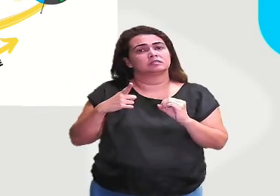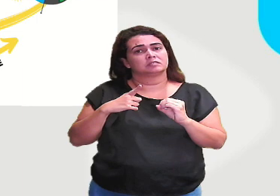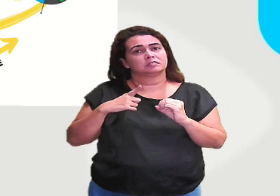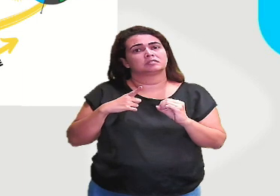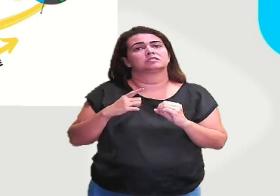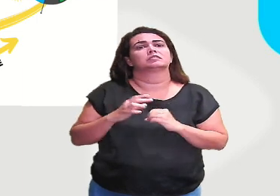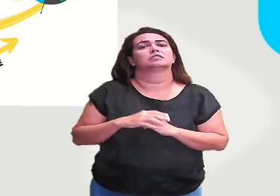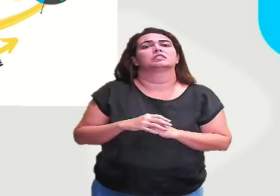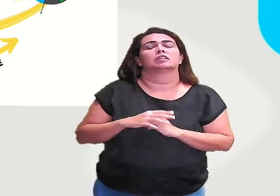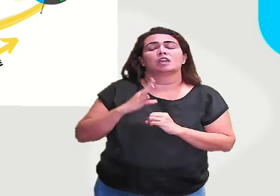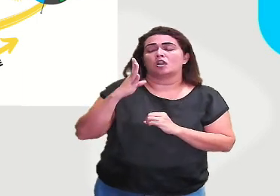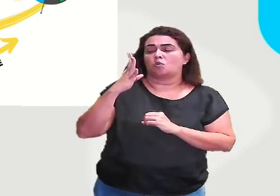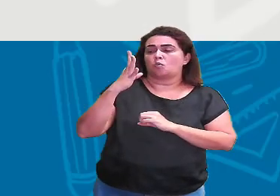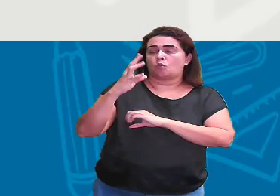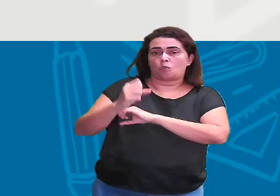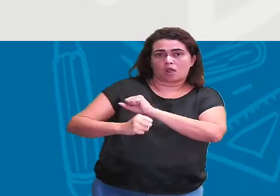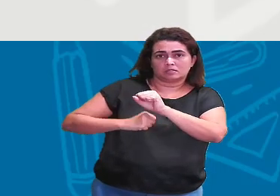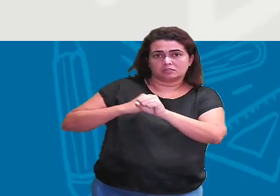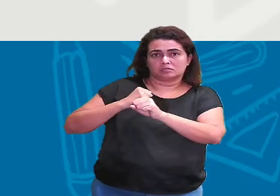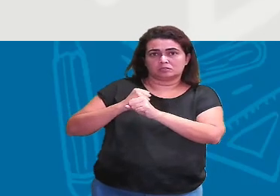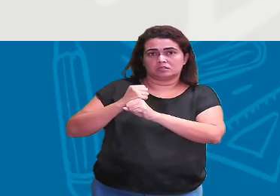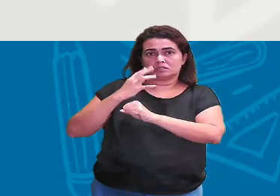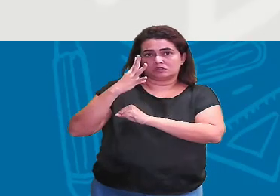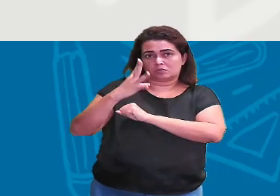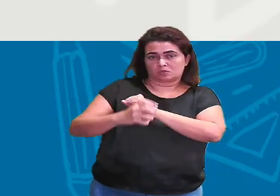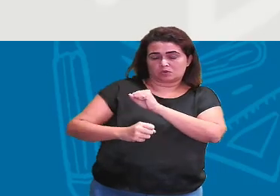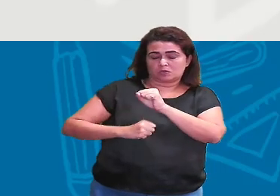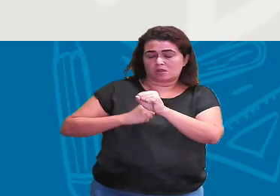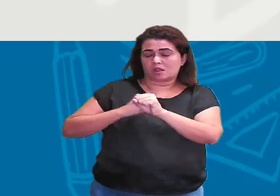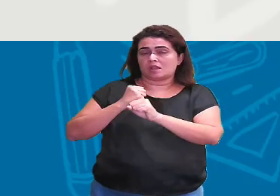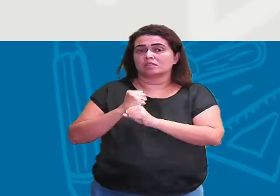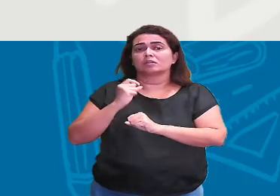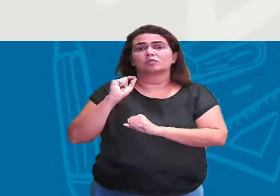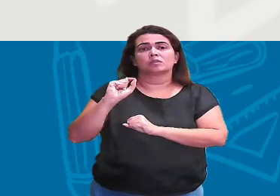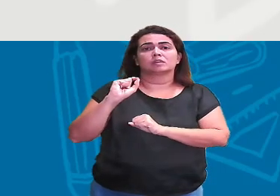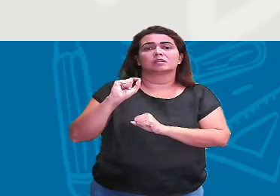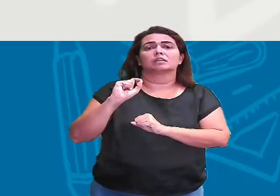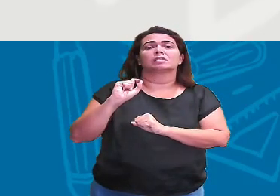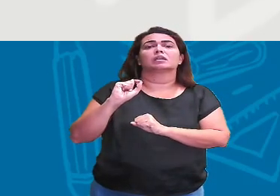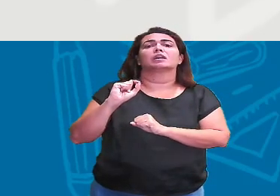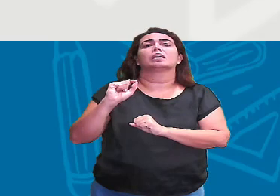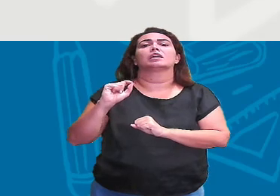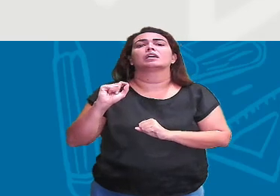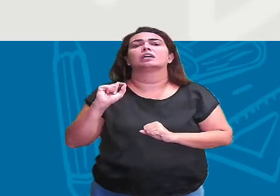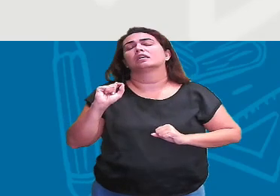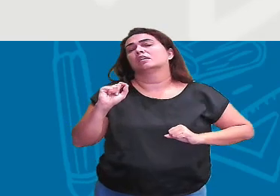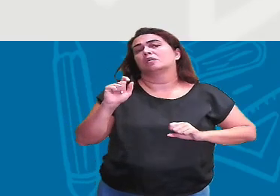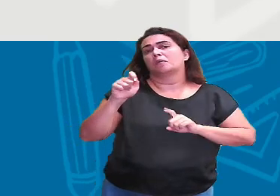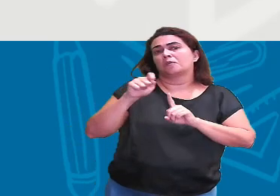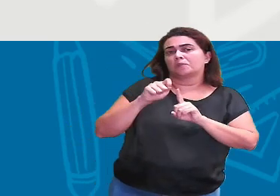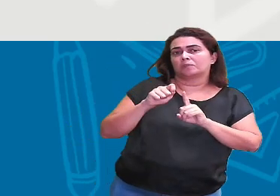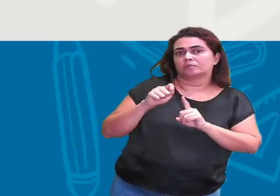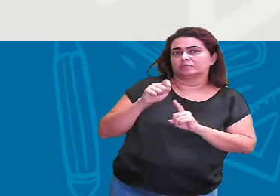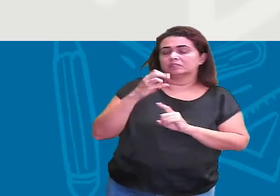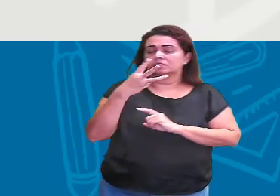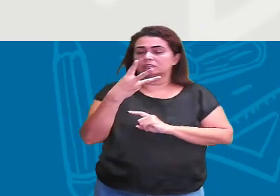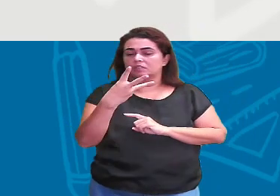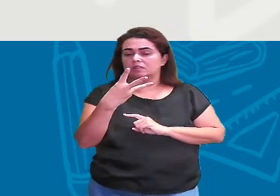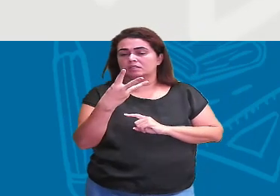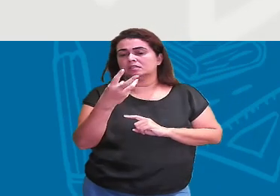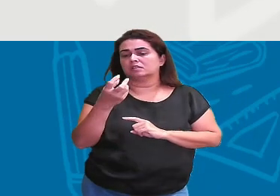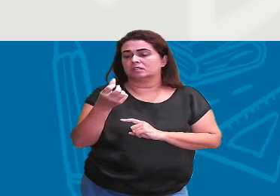interessante, é que nós temos, né, eu acho que coincide geralmente com o ano das Olimpíadas, né? Que tem um ano que nós temos